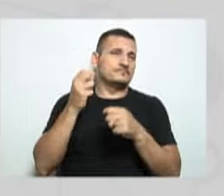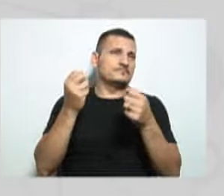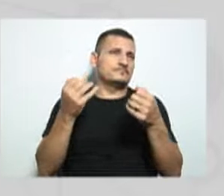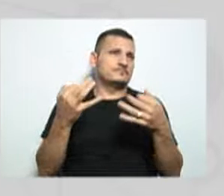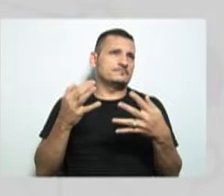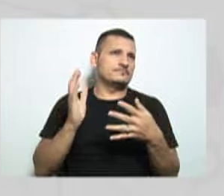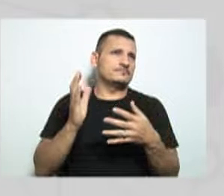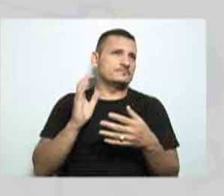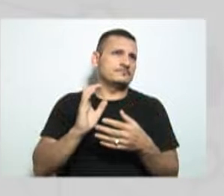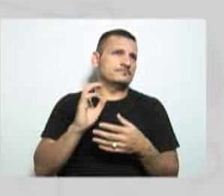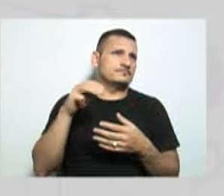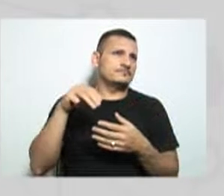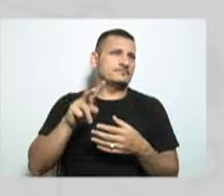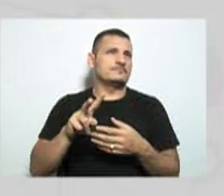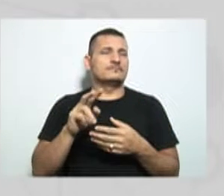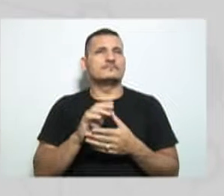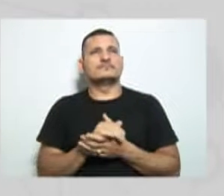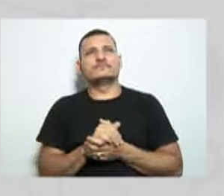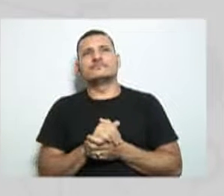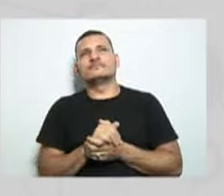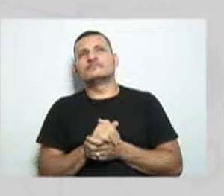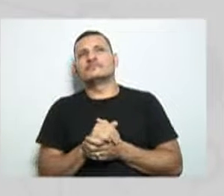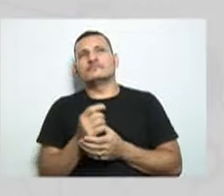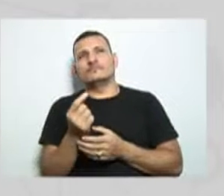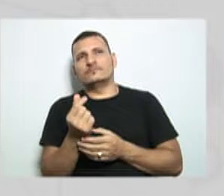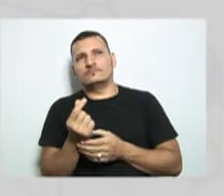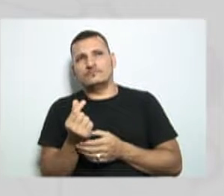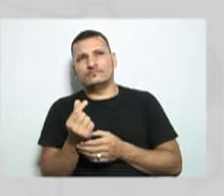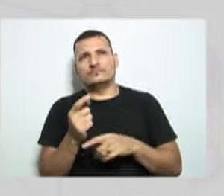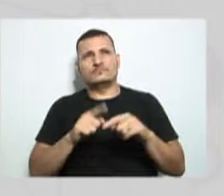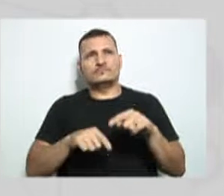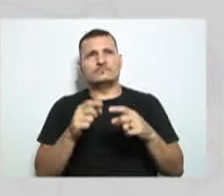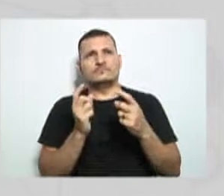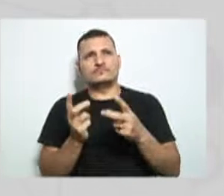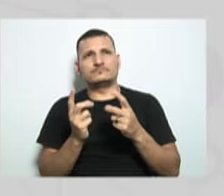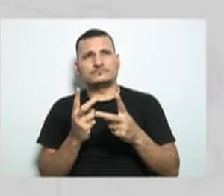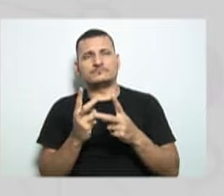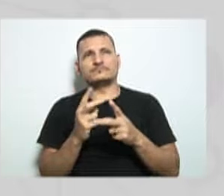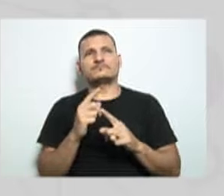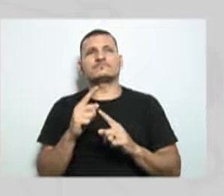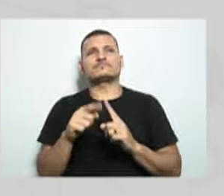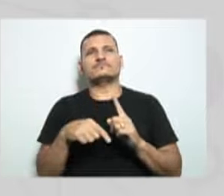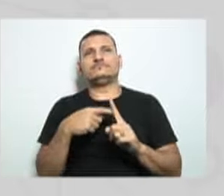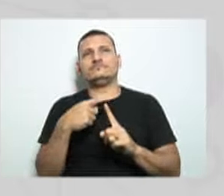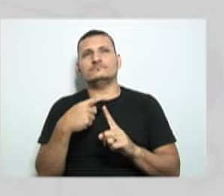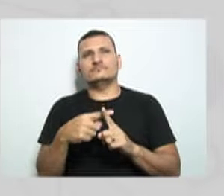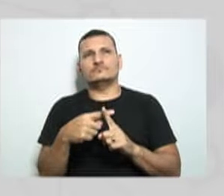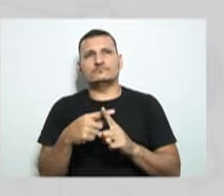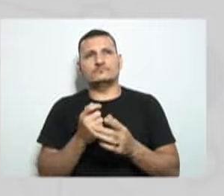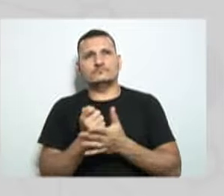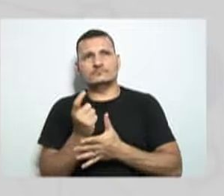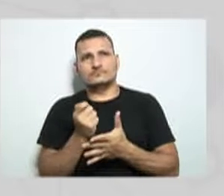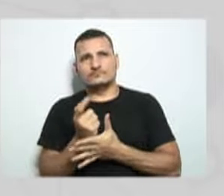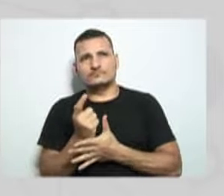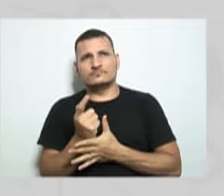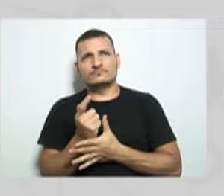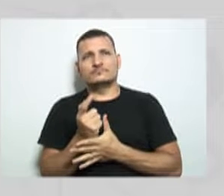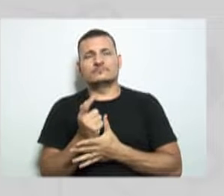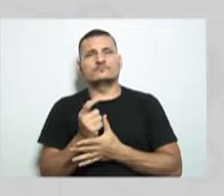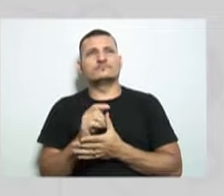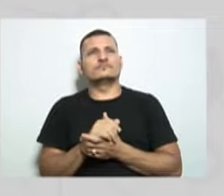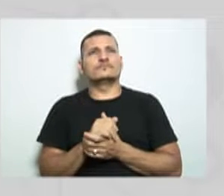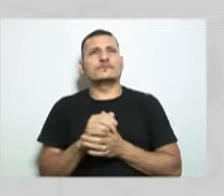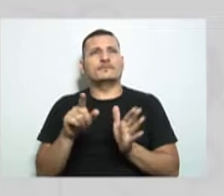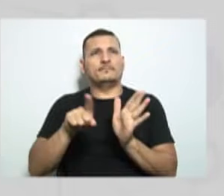Contabilidade para Empresas Cooperativistas 1, que é custo de mercadoria vendida, que é estoque inicial mais compras menos estoque